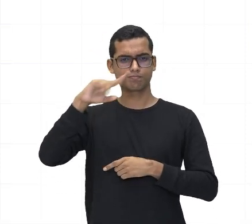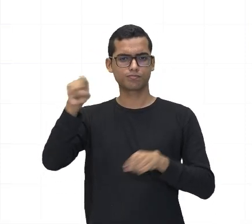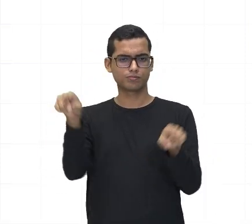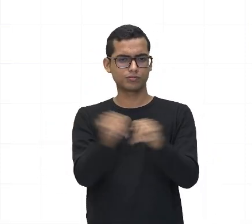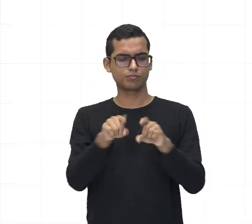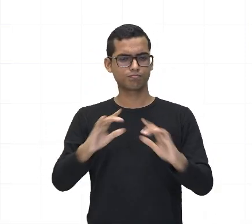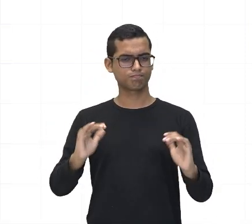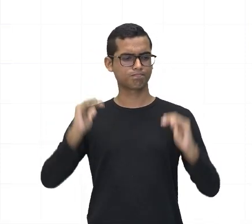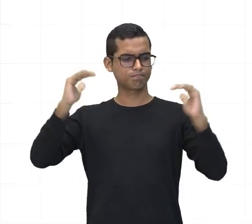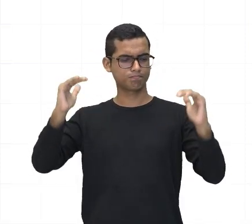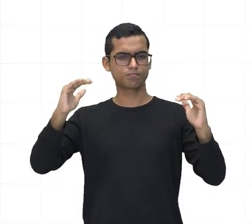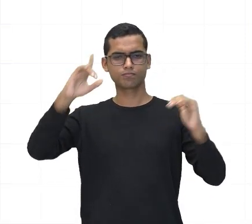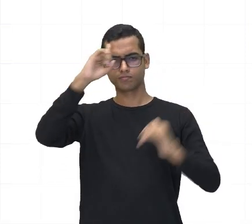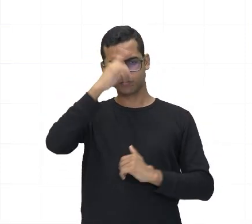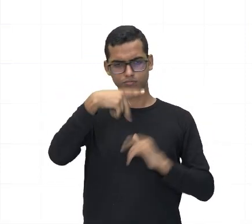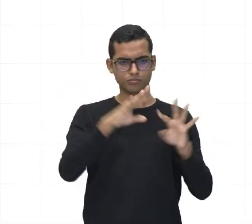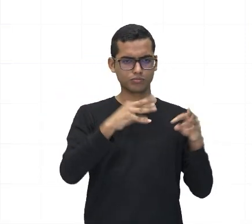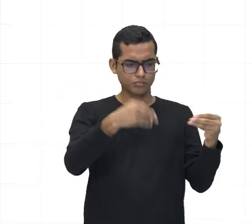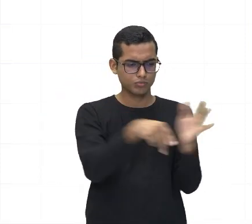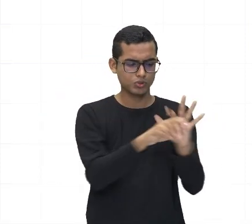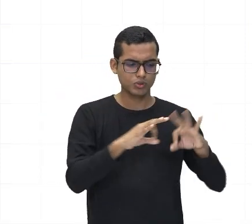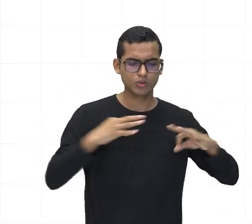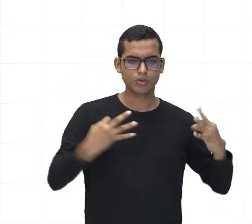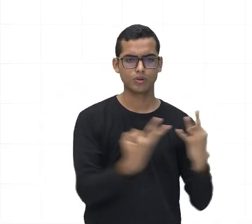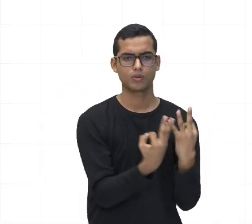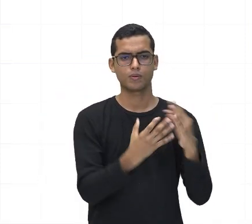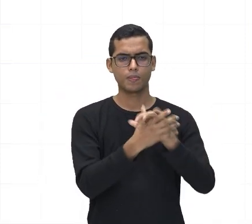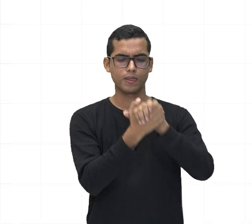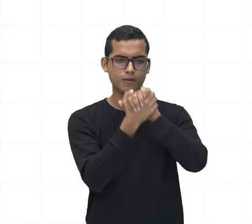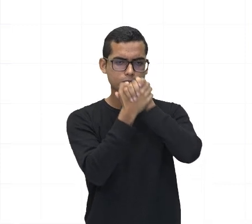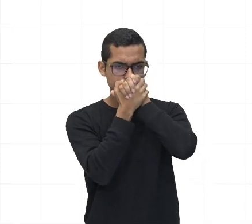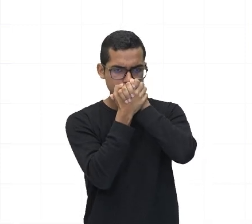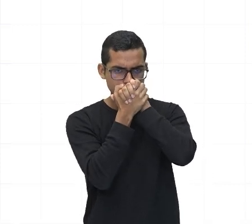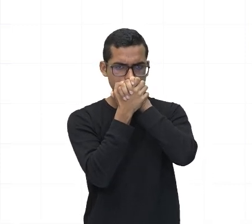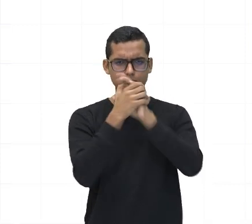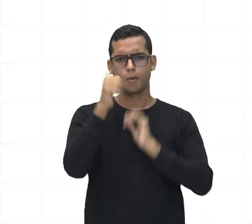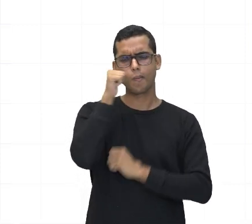família. O pai e a mãe de santo são extremamente